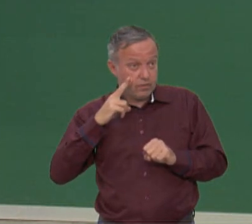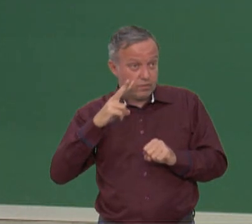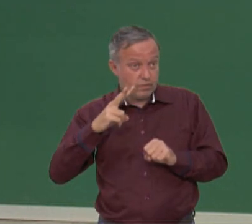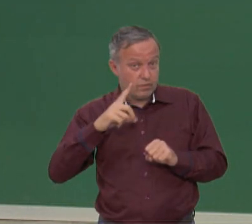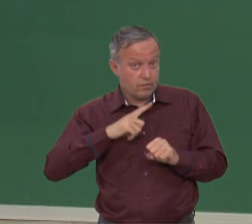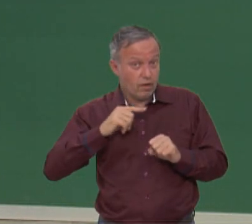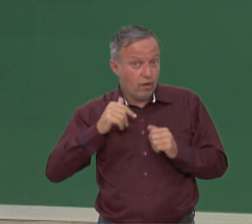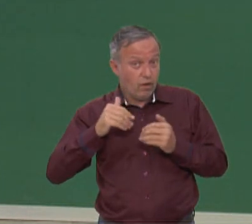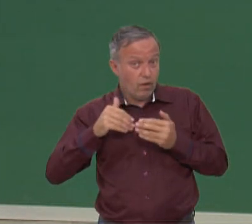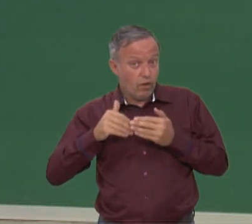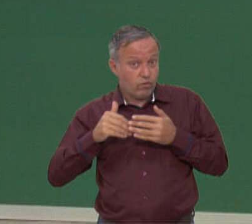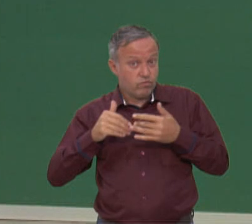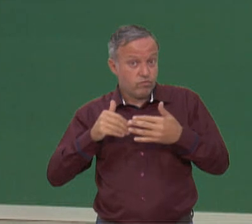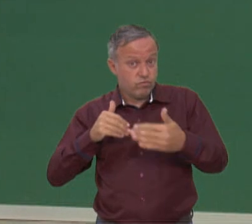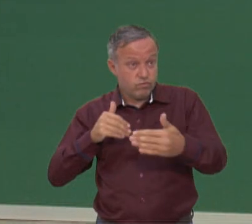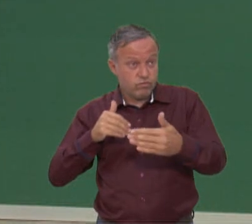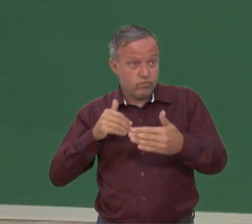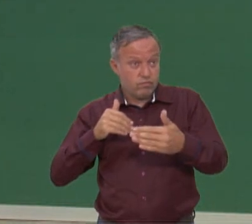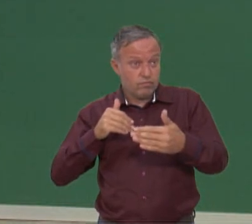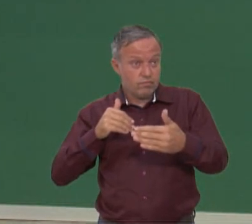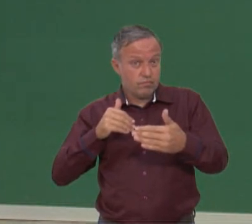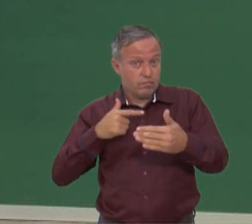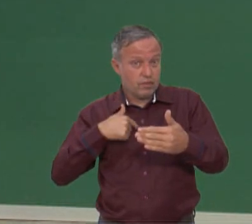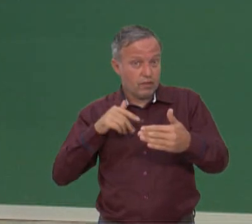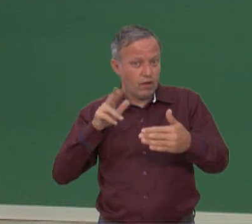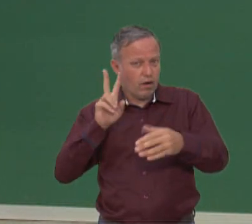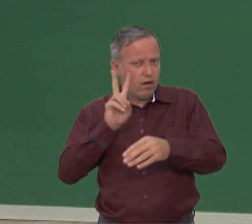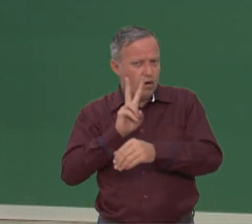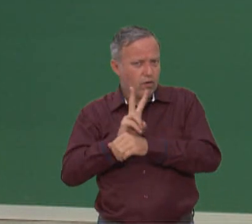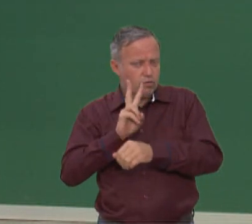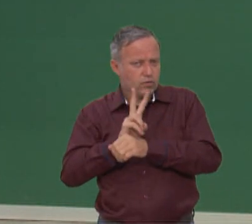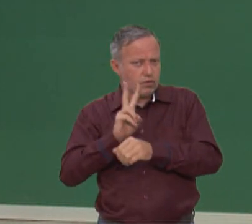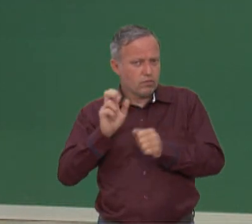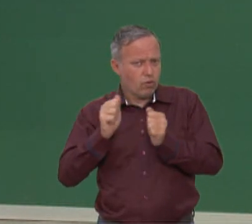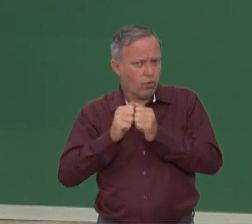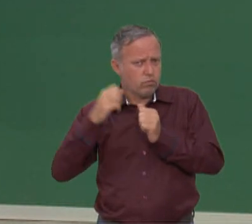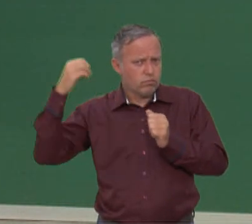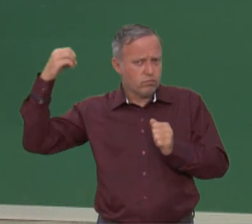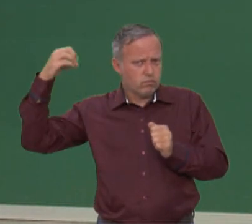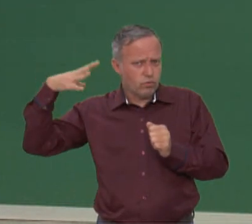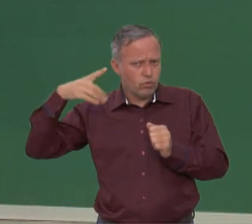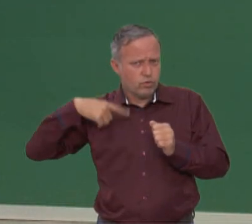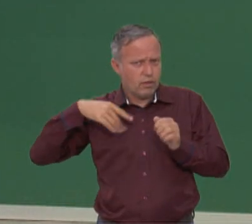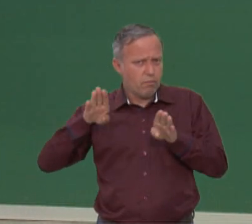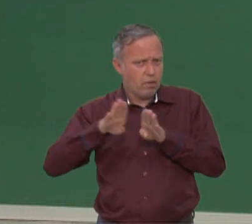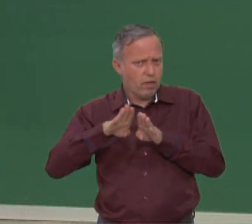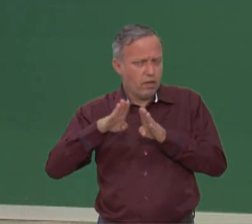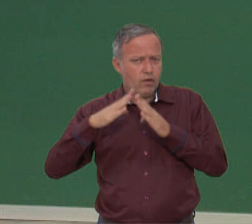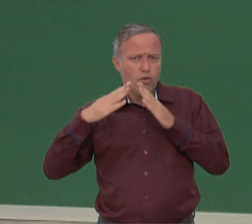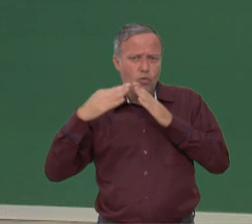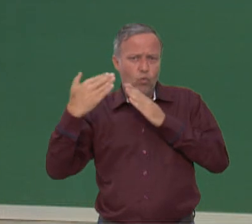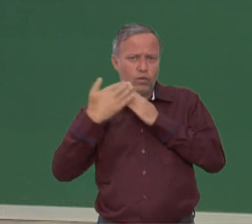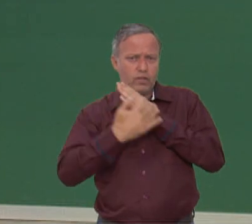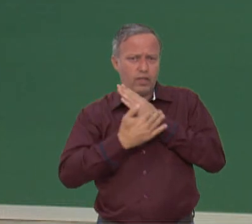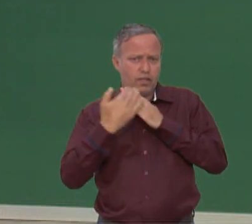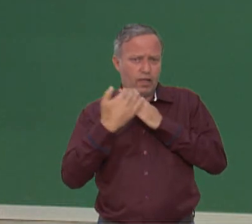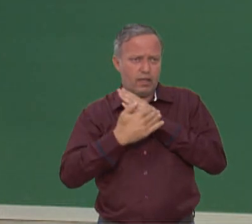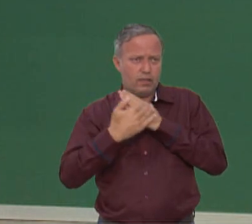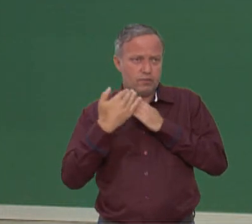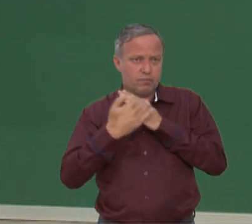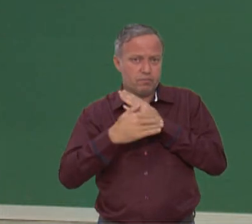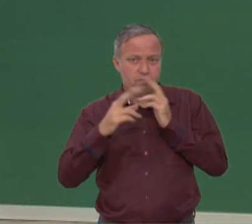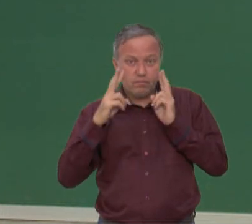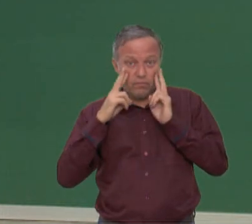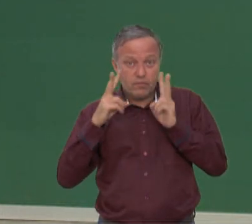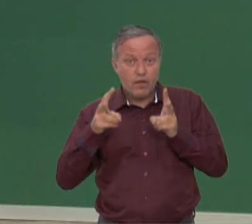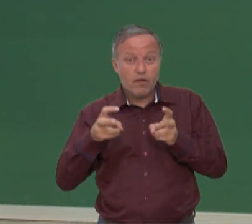alguns processos até de combustão. Então tem que estar um pouco atento em relação a isso. Por isso, sim, esses componentes eu quis trazer para vocês, para